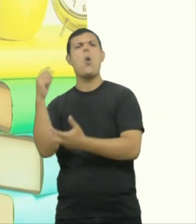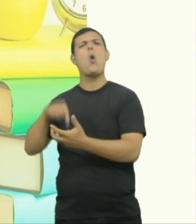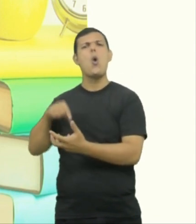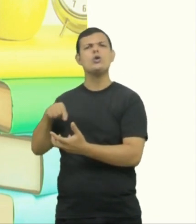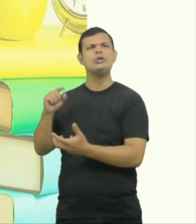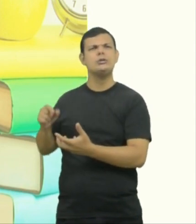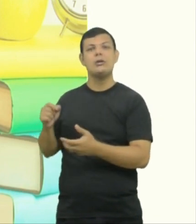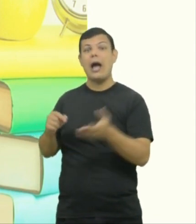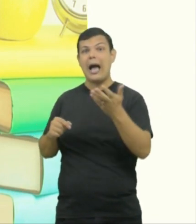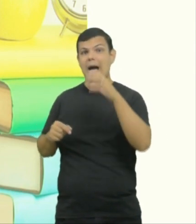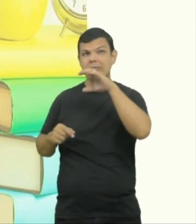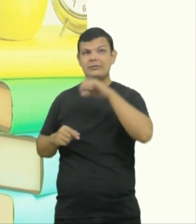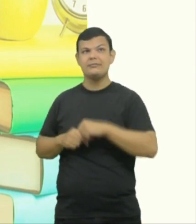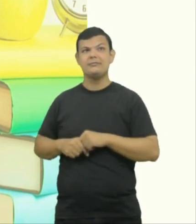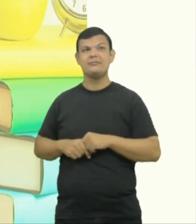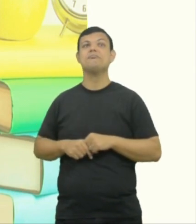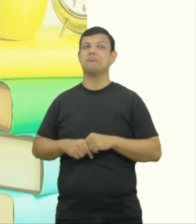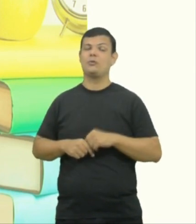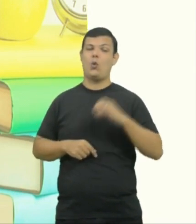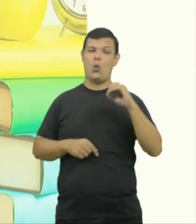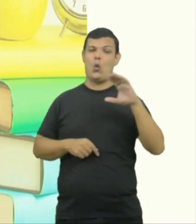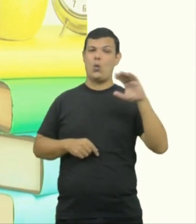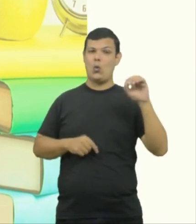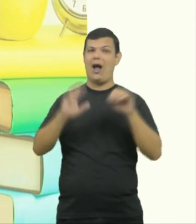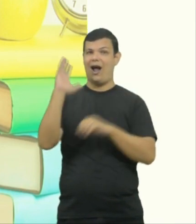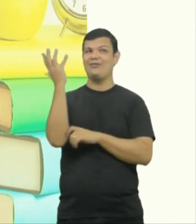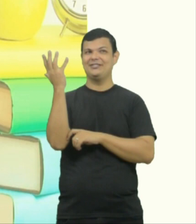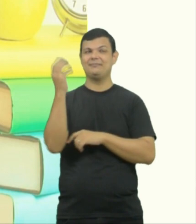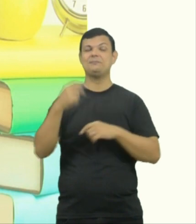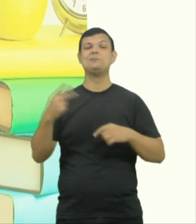2, 1, valendo, vem aqui comigo.